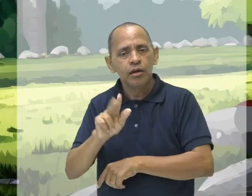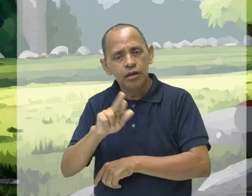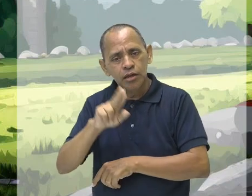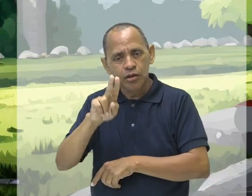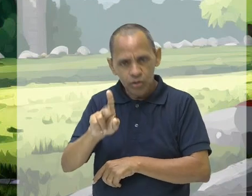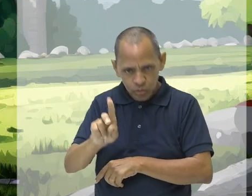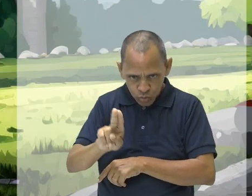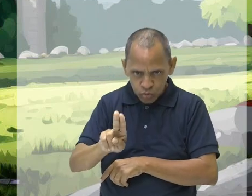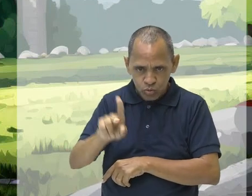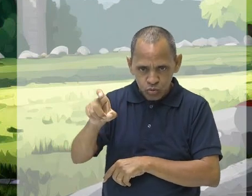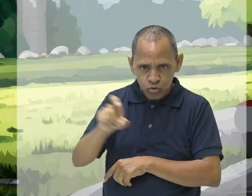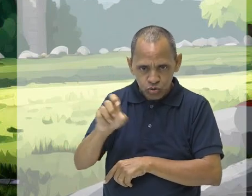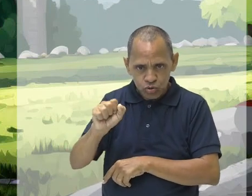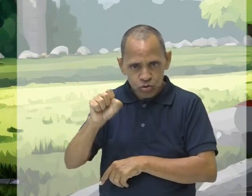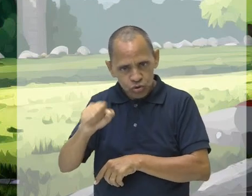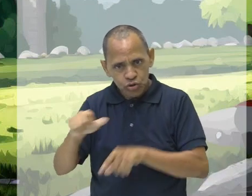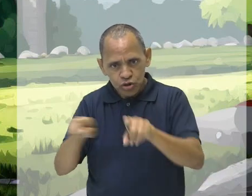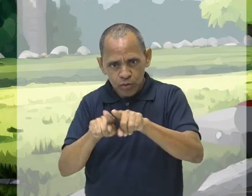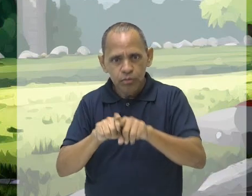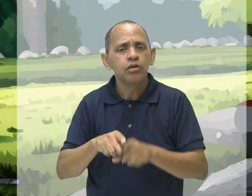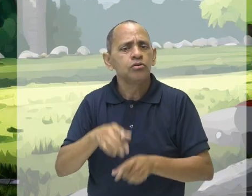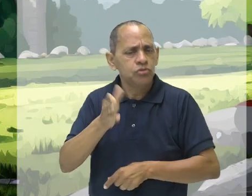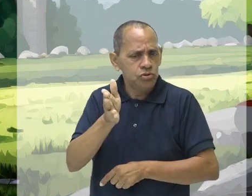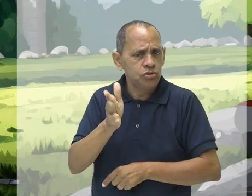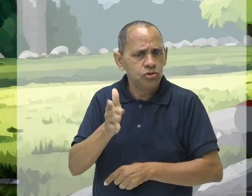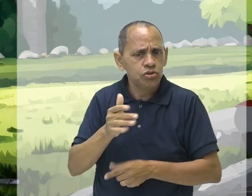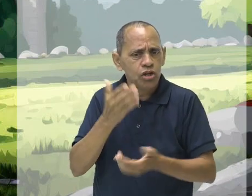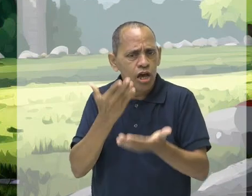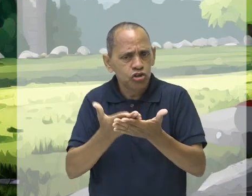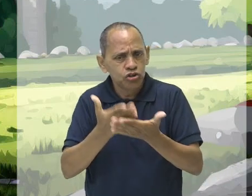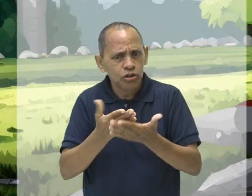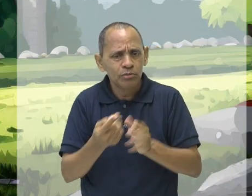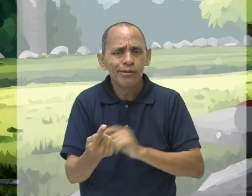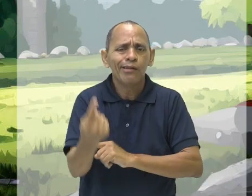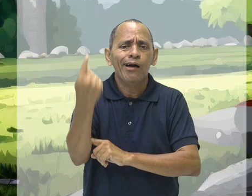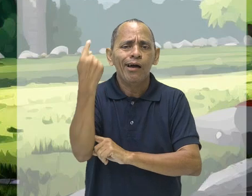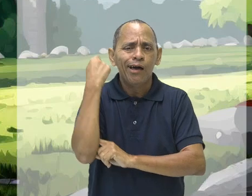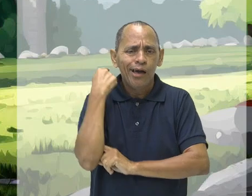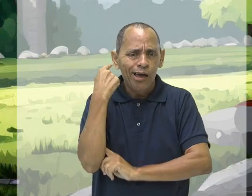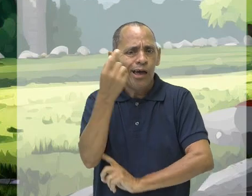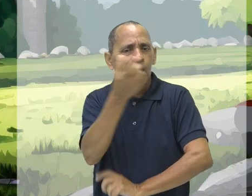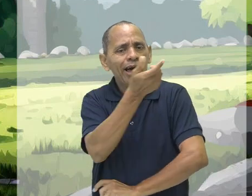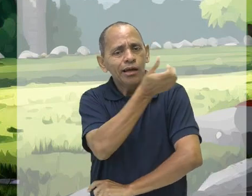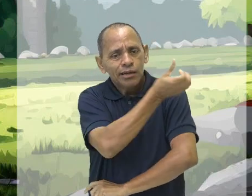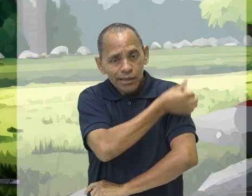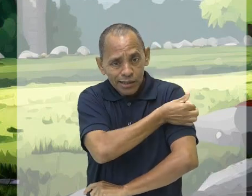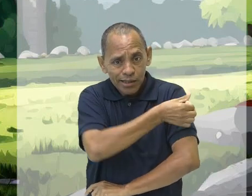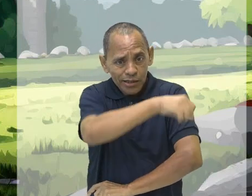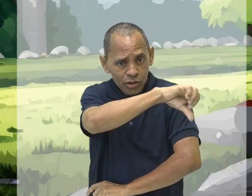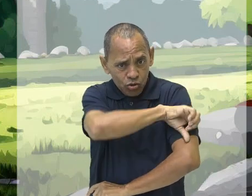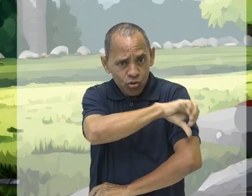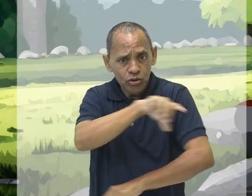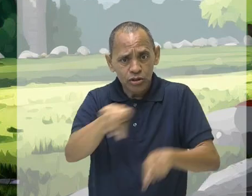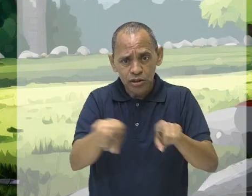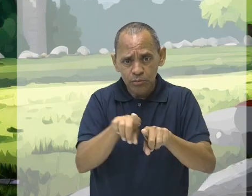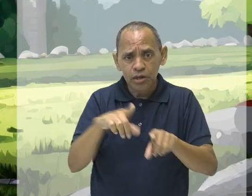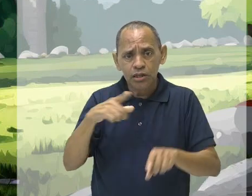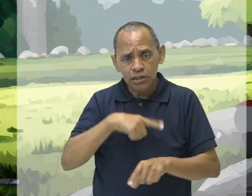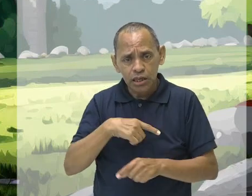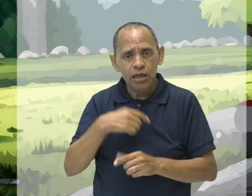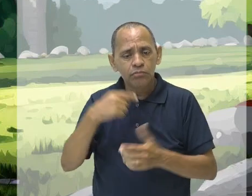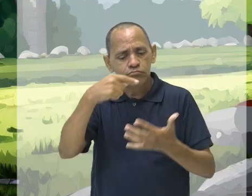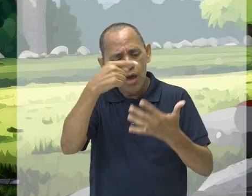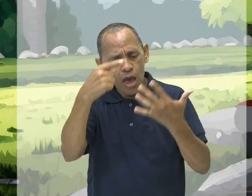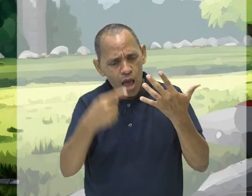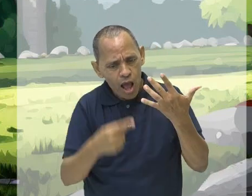já estudamos isso em outras aulas, né? Desde lá do ensino fundamental, que nós vamos ter os elementos